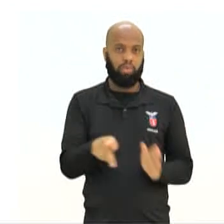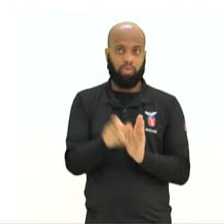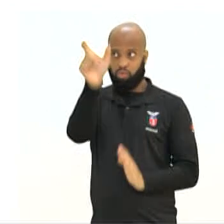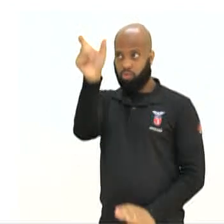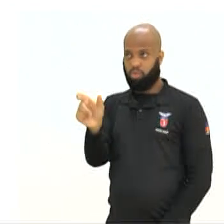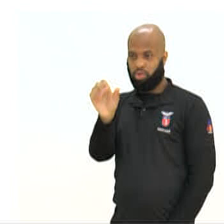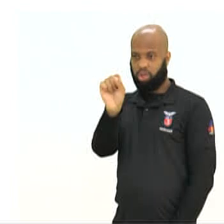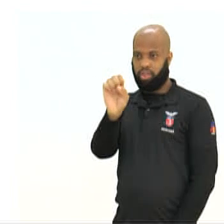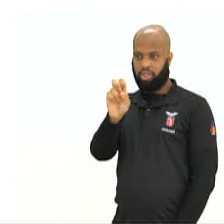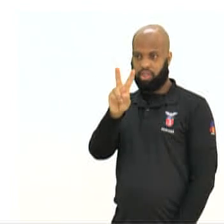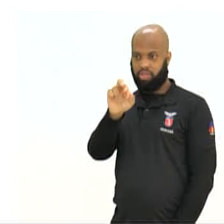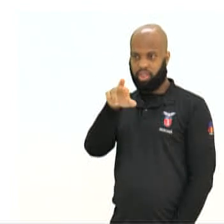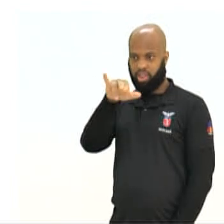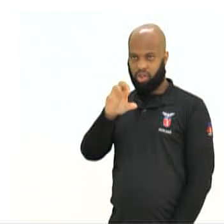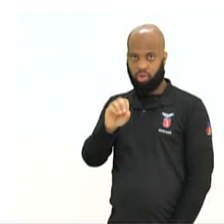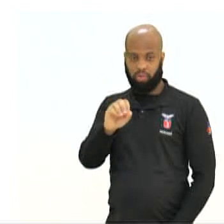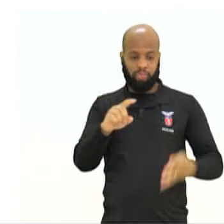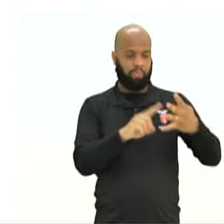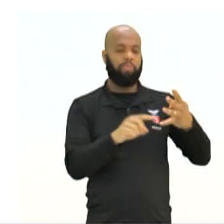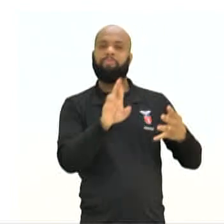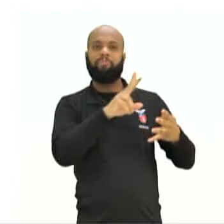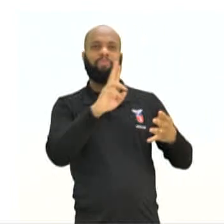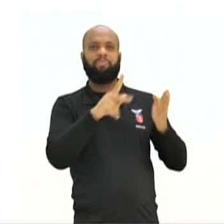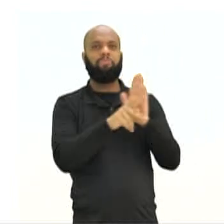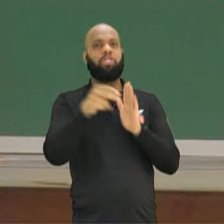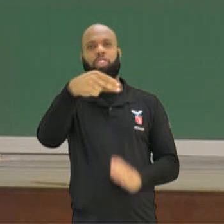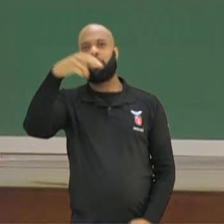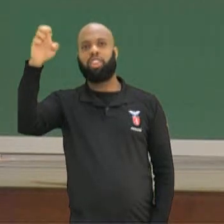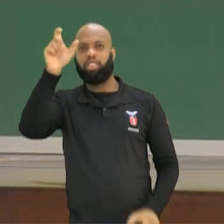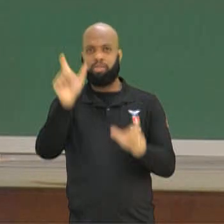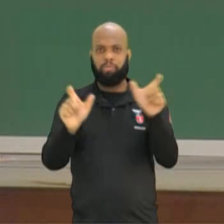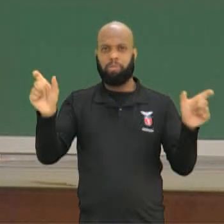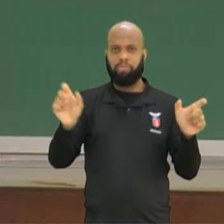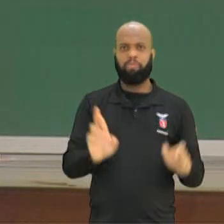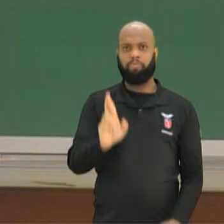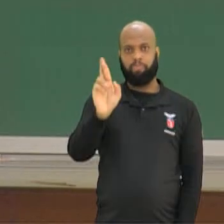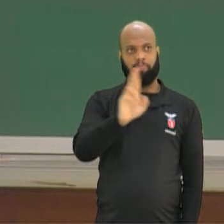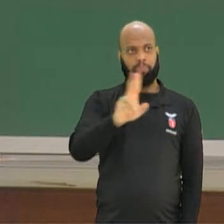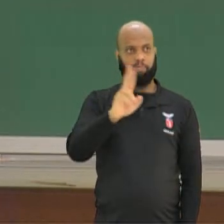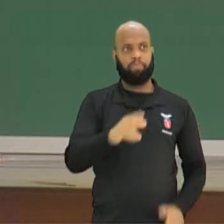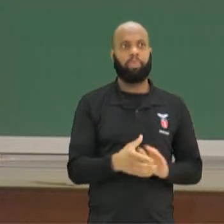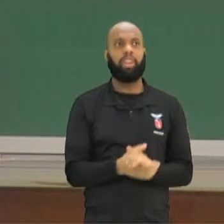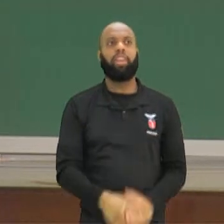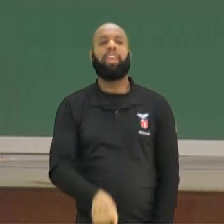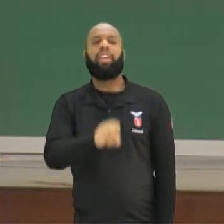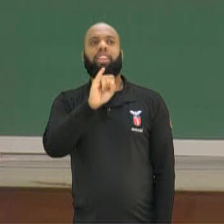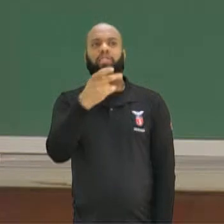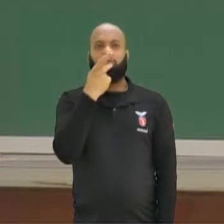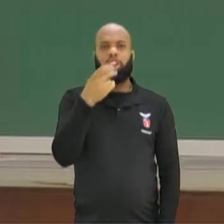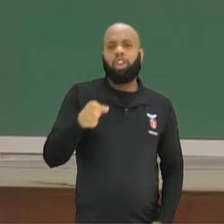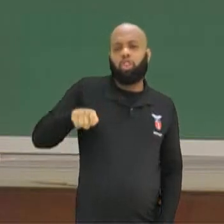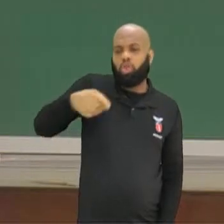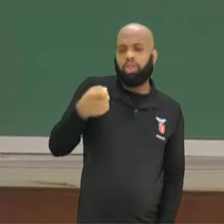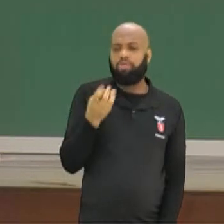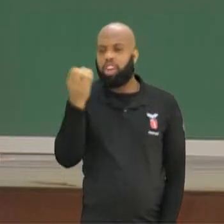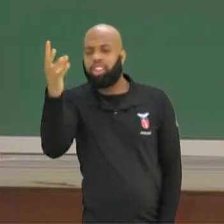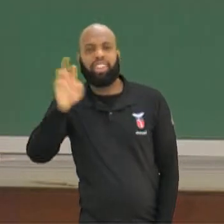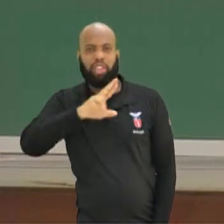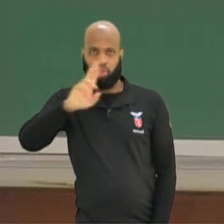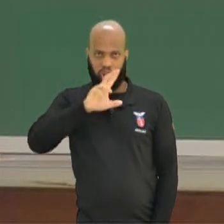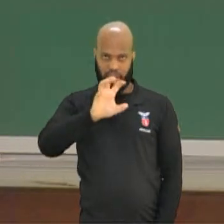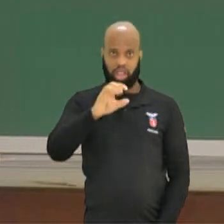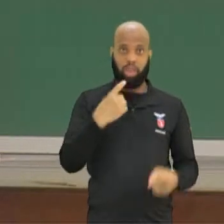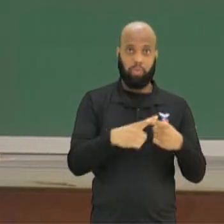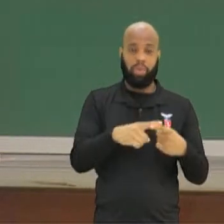os não nordestinos. Meus amigos, se nós falarmos de viajantes, nós estamos extrapolando o texto, porque se nós falarmos em severino,